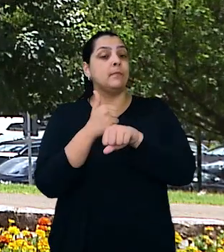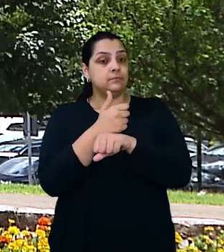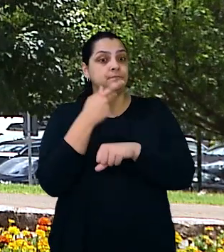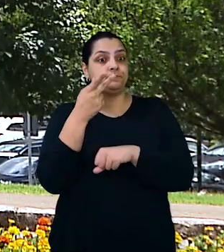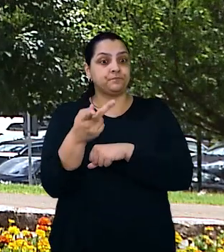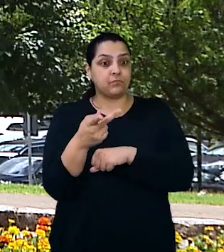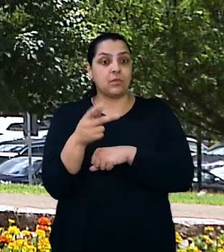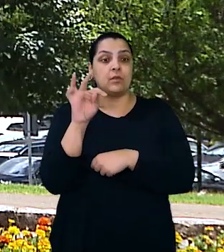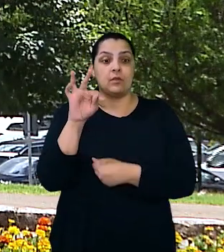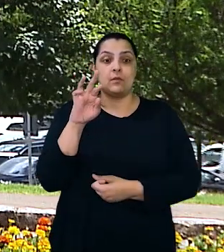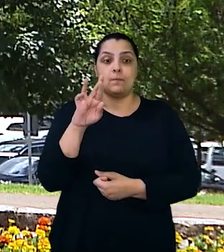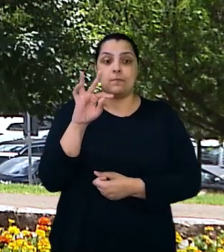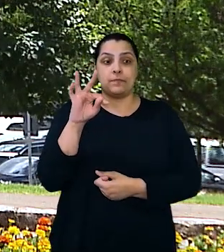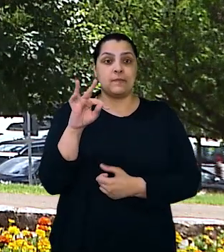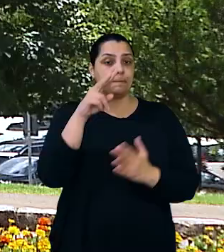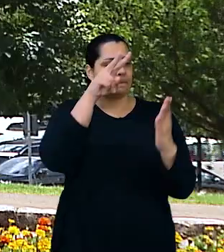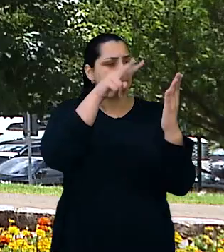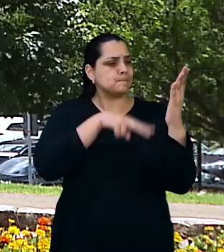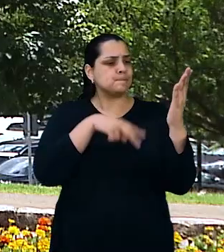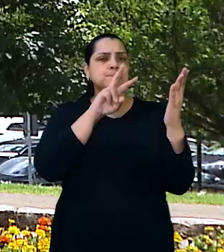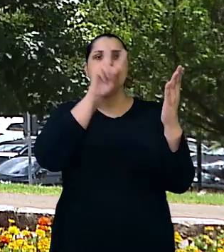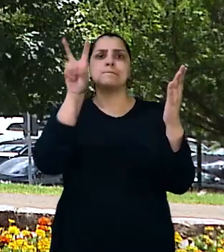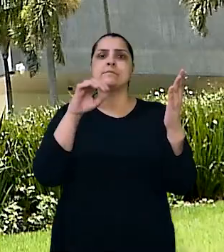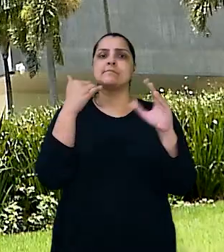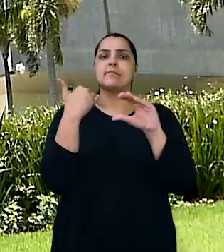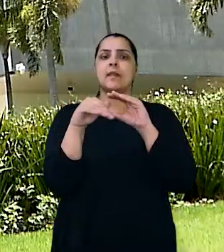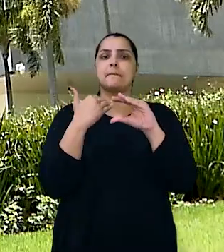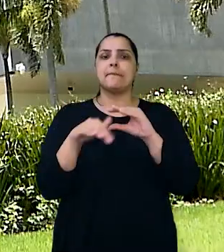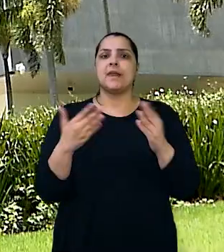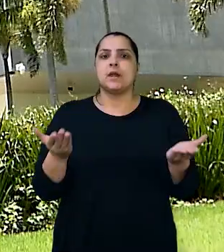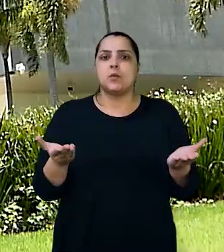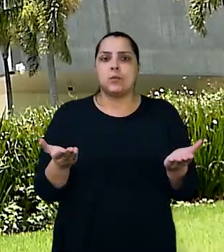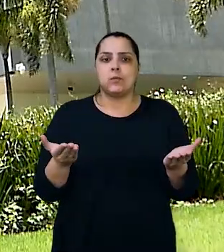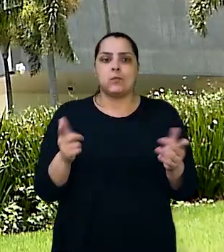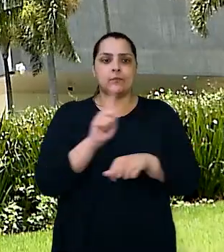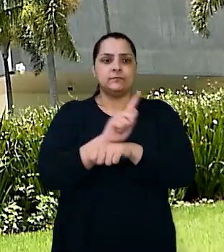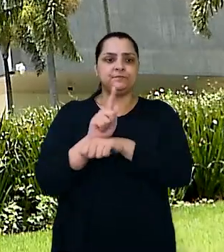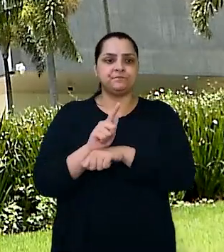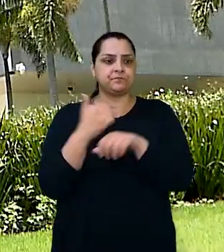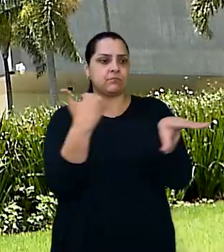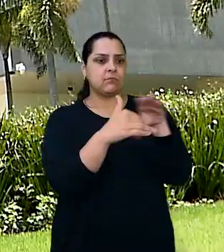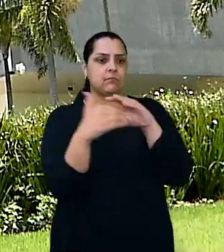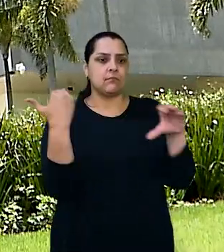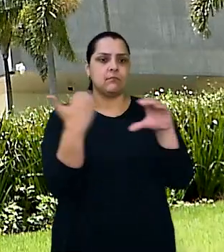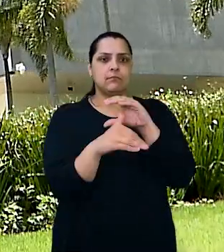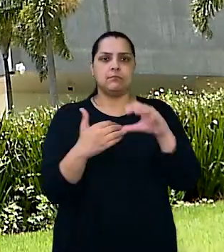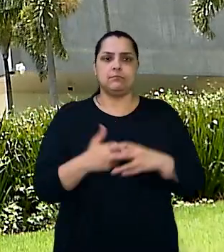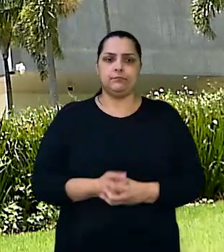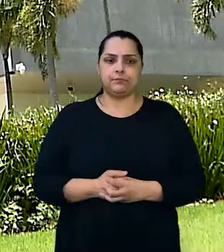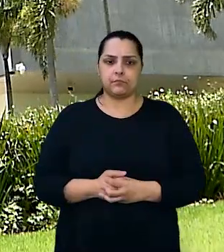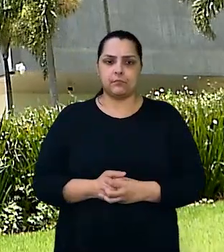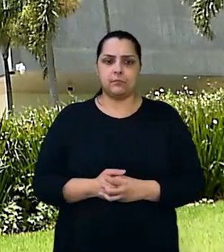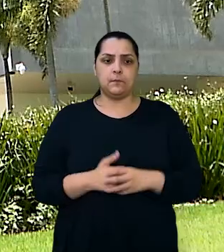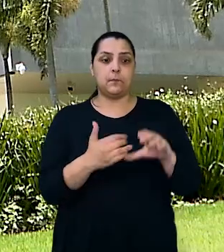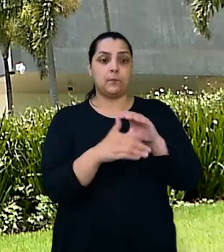alegou que o regional não se manifestou sobre e-mails trocados com o gerente executivo da instituição. As mensagens, segundo